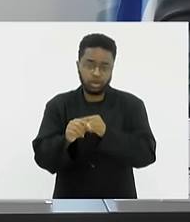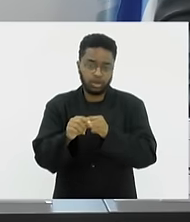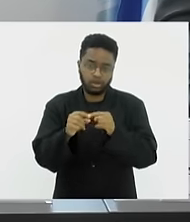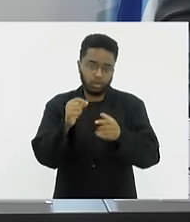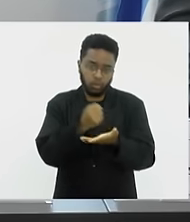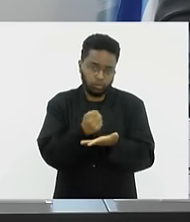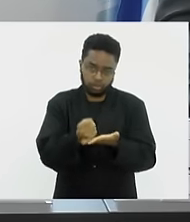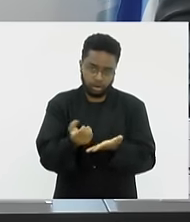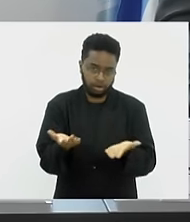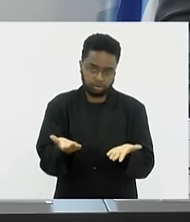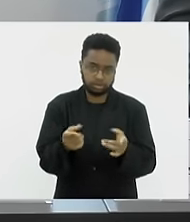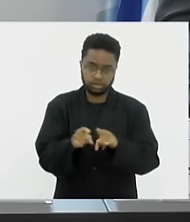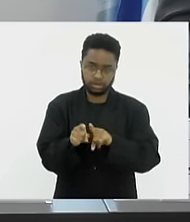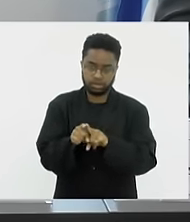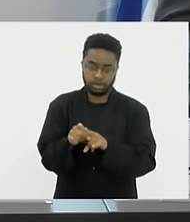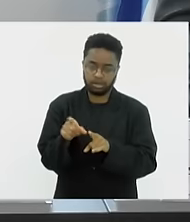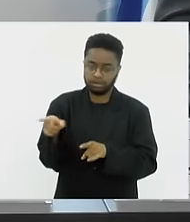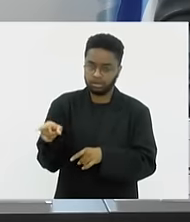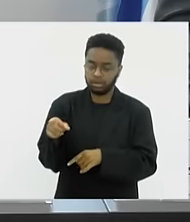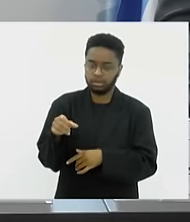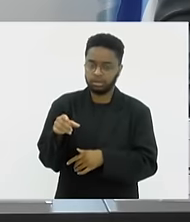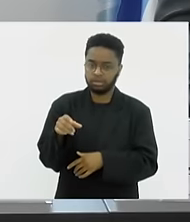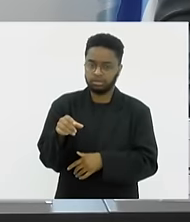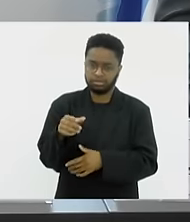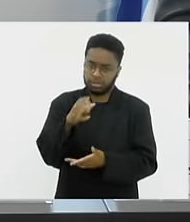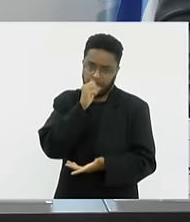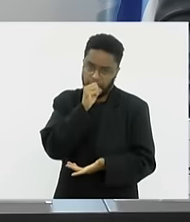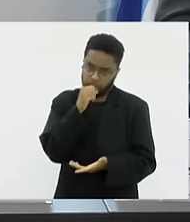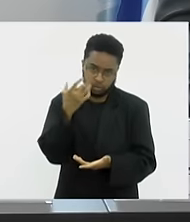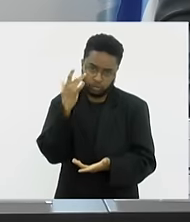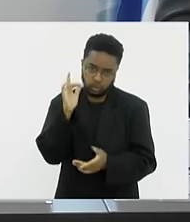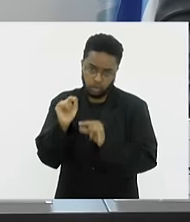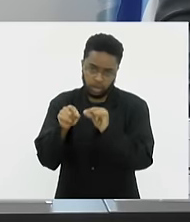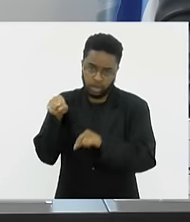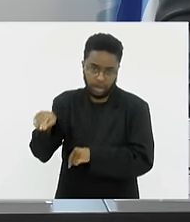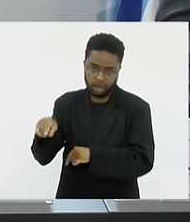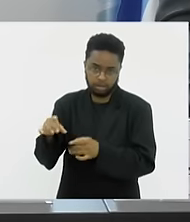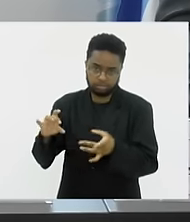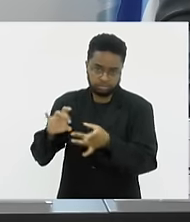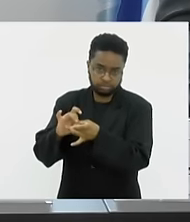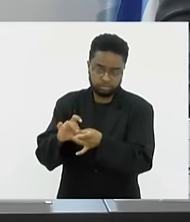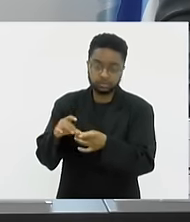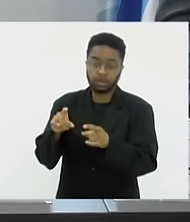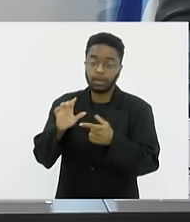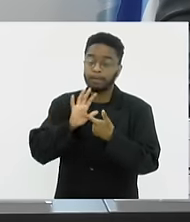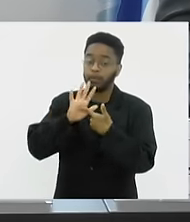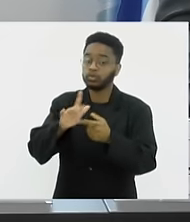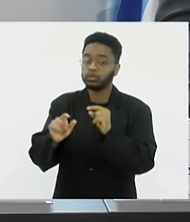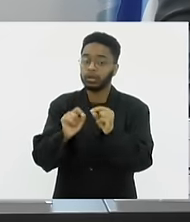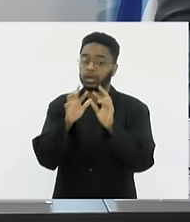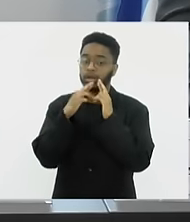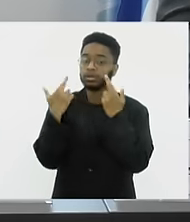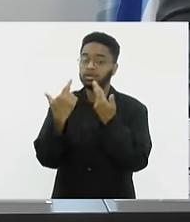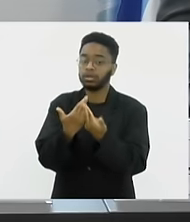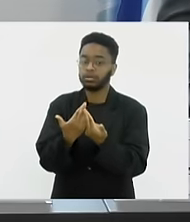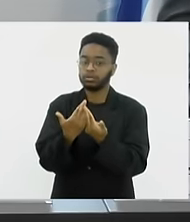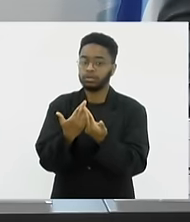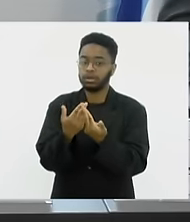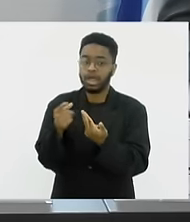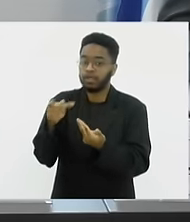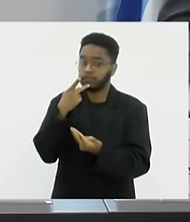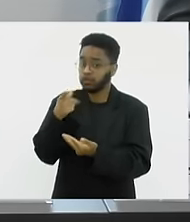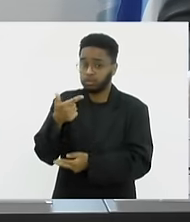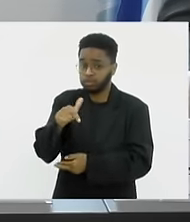Aliás, a própria dona preposta, Laranja, sei lá que diabo ela é da PL, nos revelou numa das audiências que nem reboque